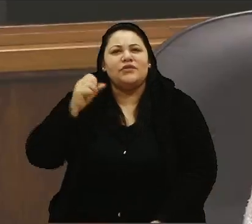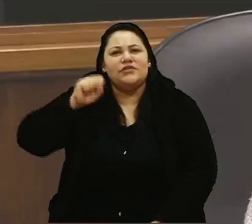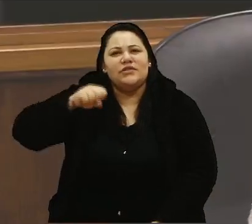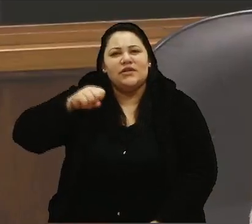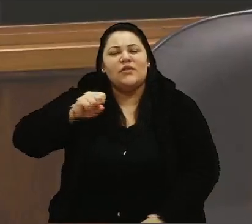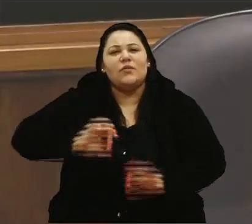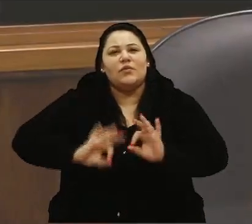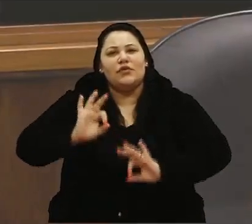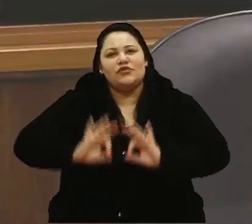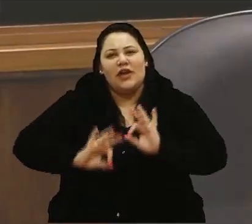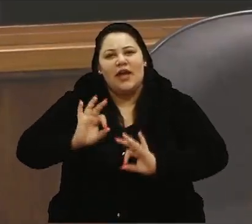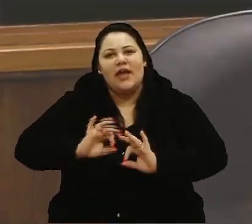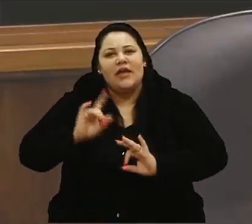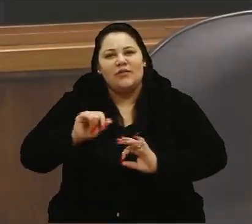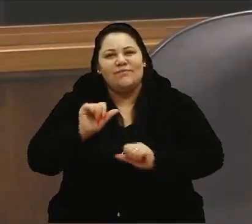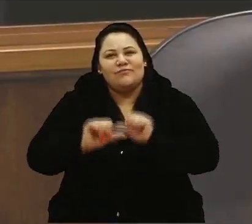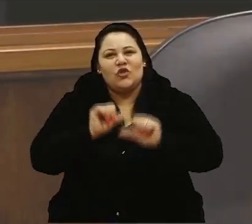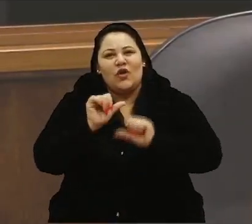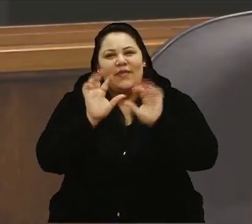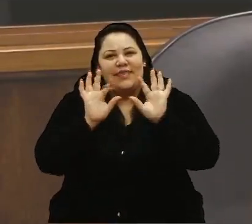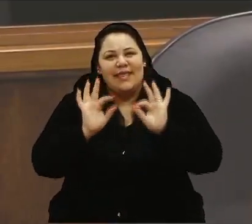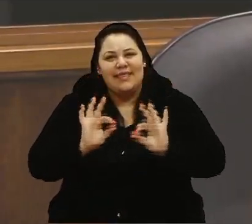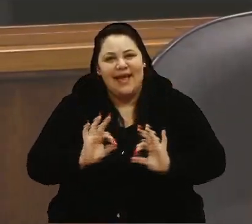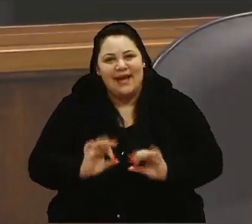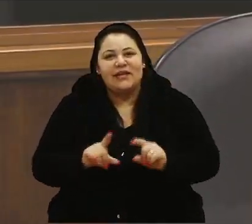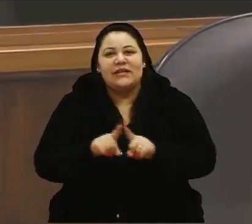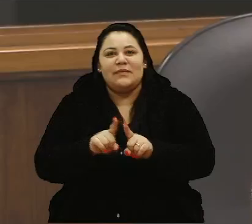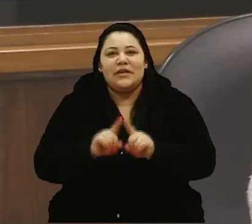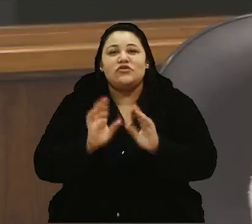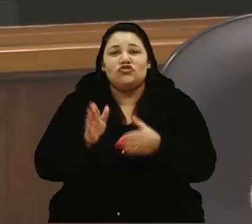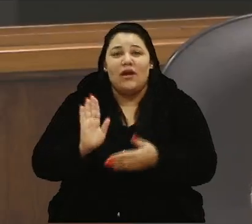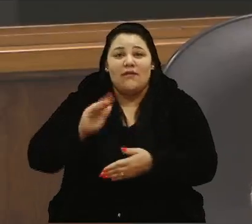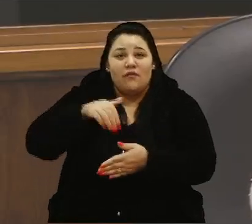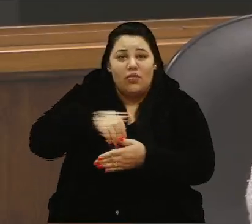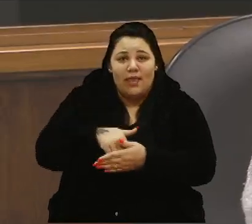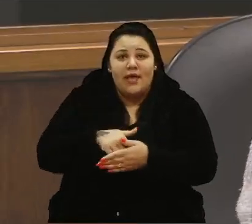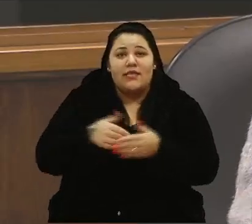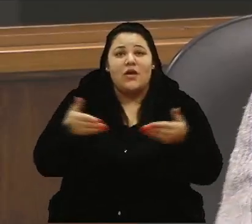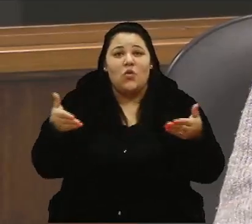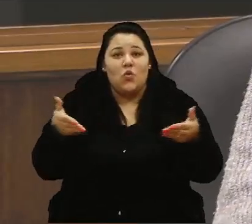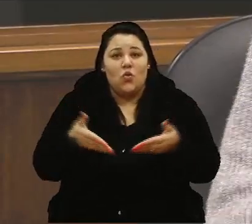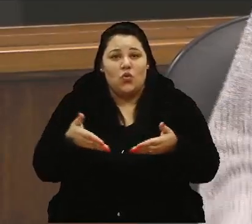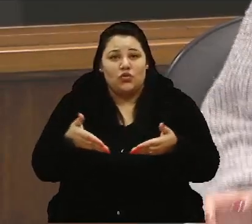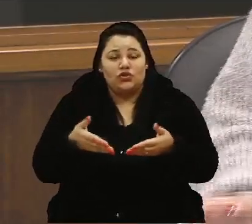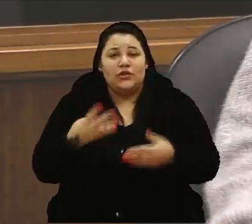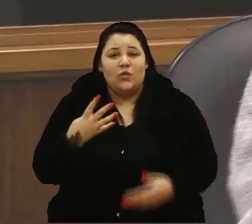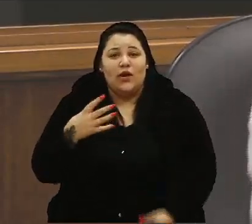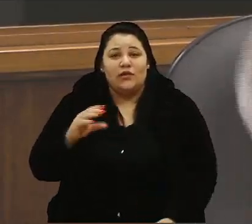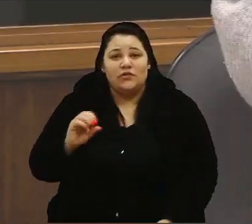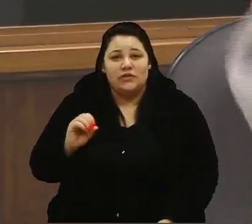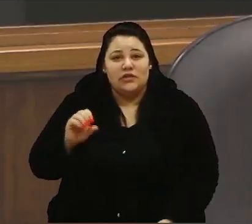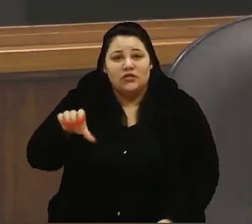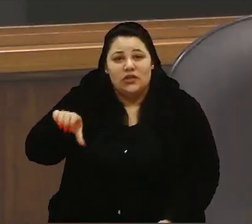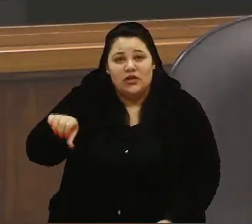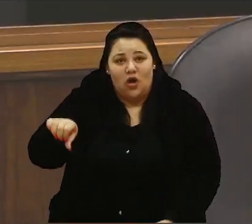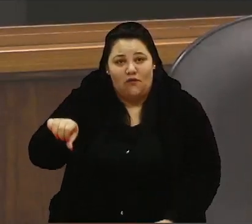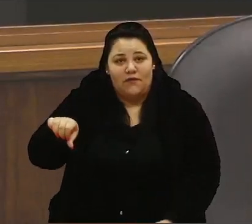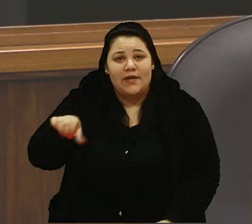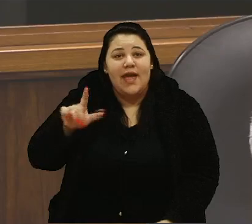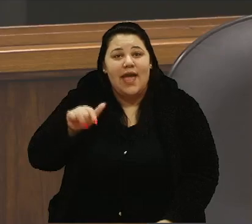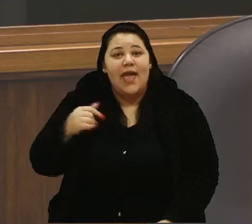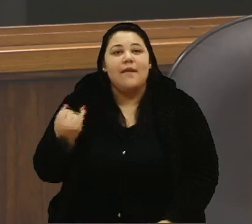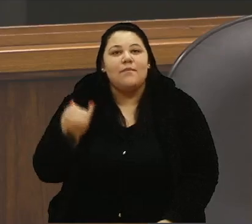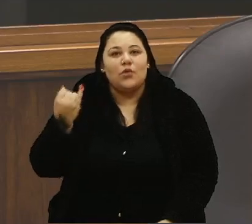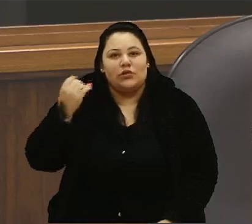são importantes alterações as que estão sendo votadas hoje na 409, mas é importante a